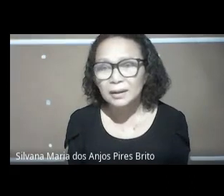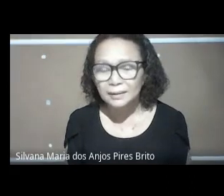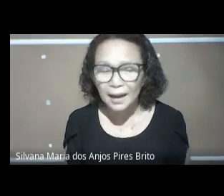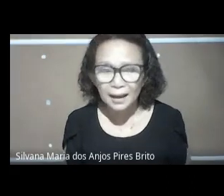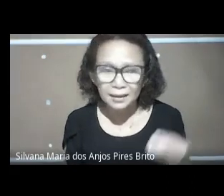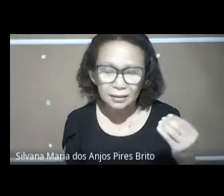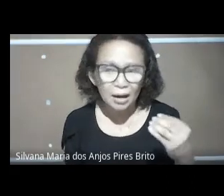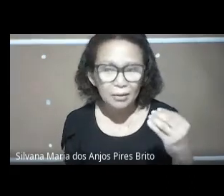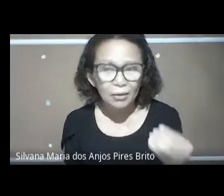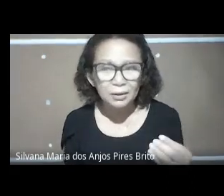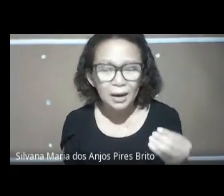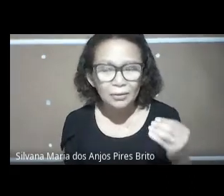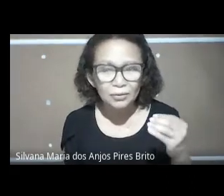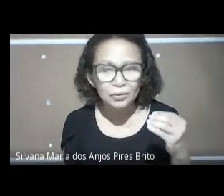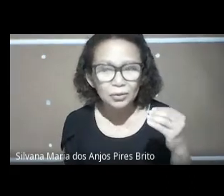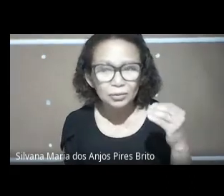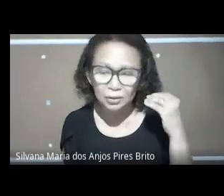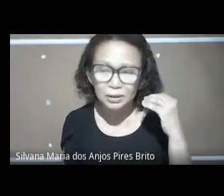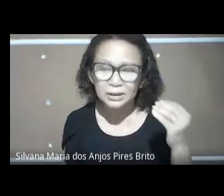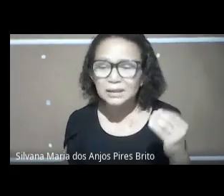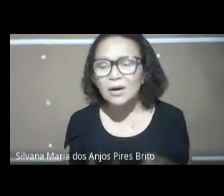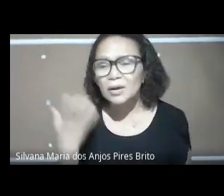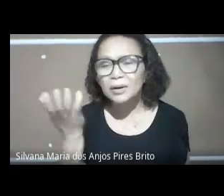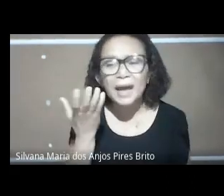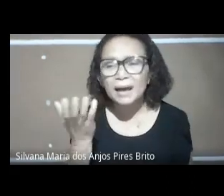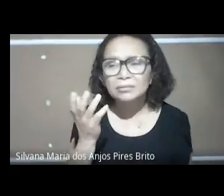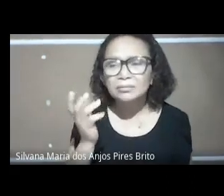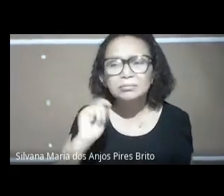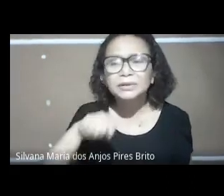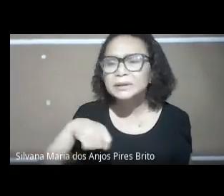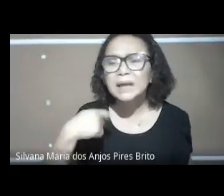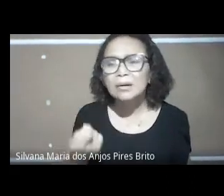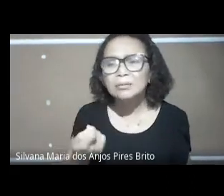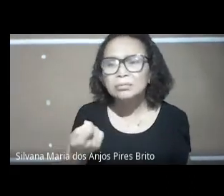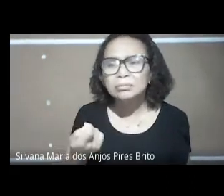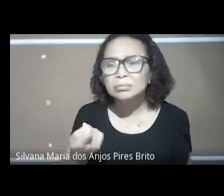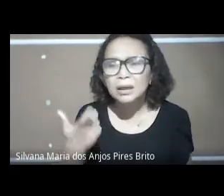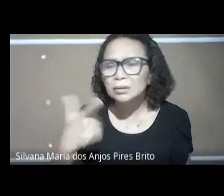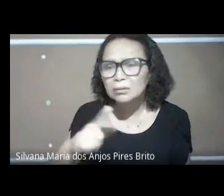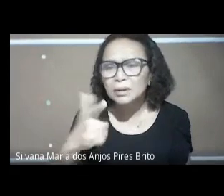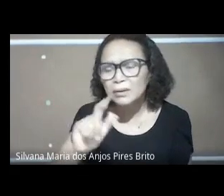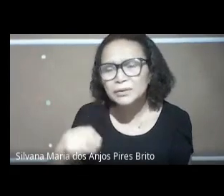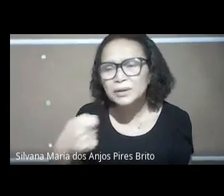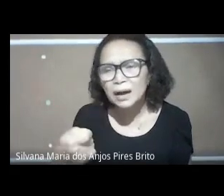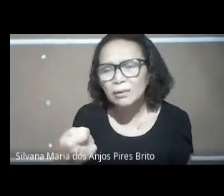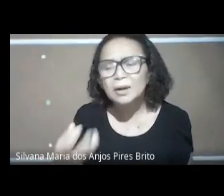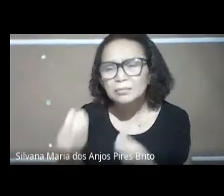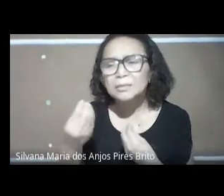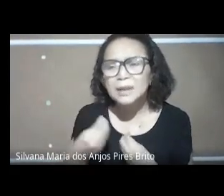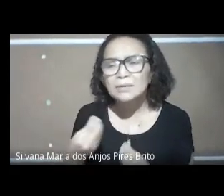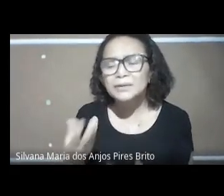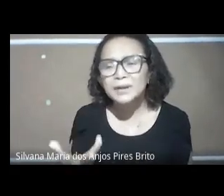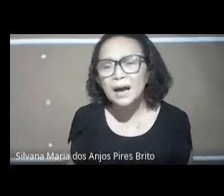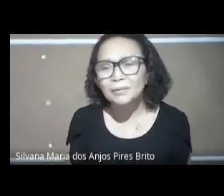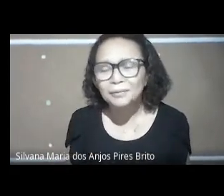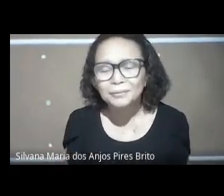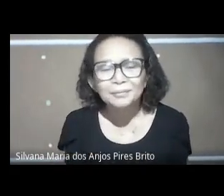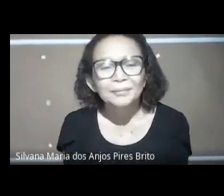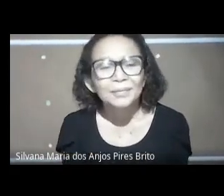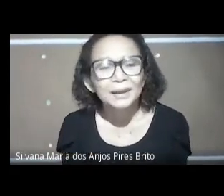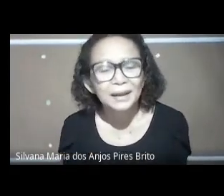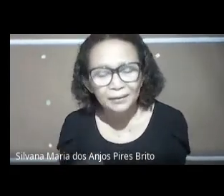situação, tá? Ao encontrar com o surdo, diz, eu quero um sinal. Então, eu não tenho sinal. Me dá um